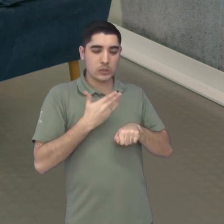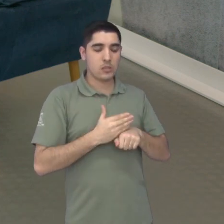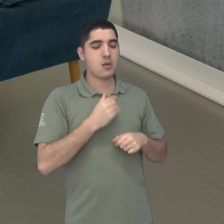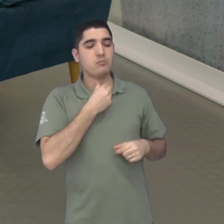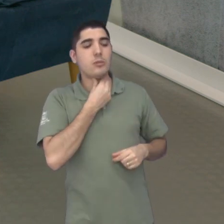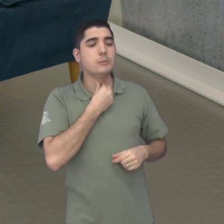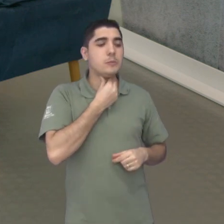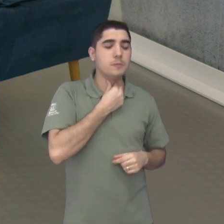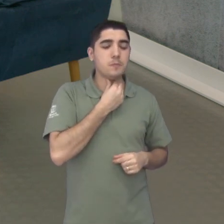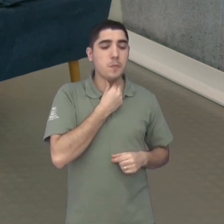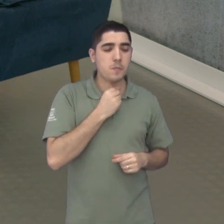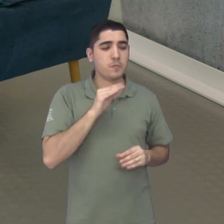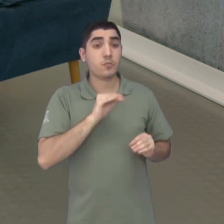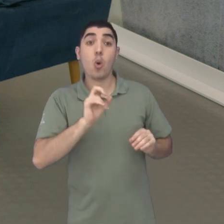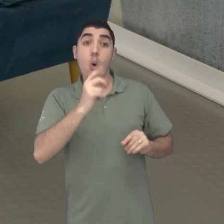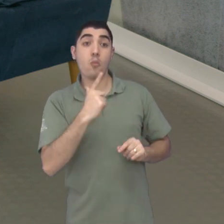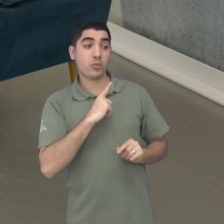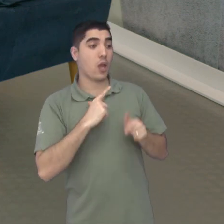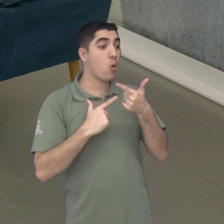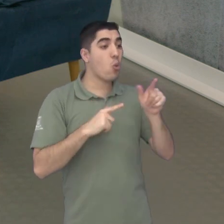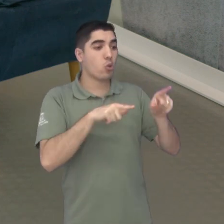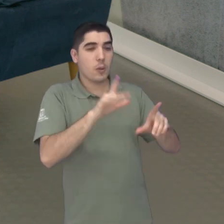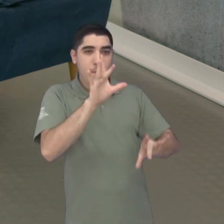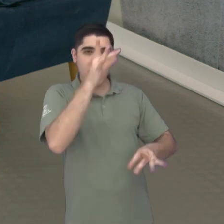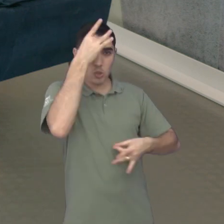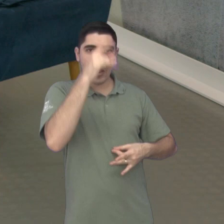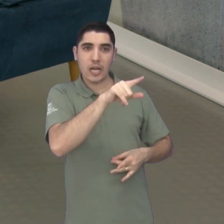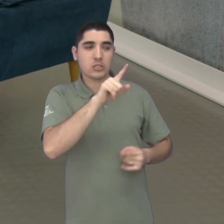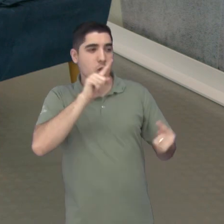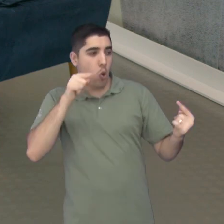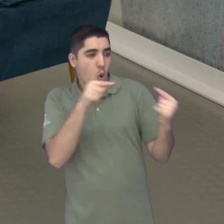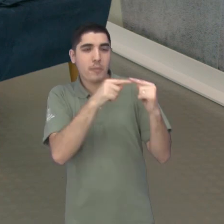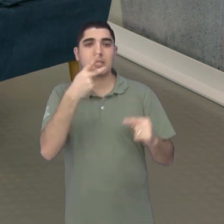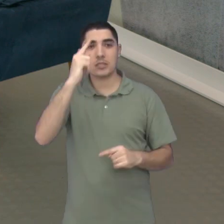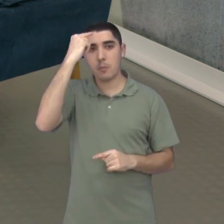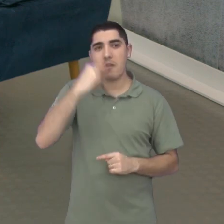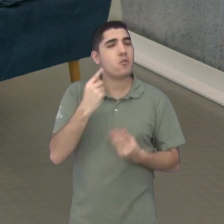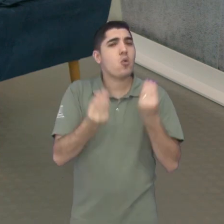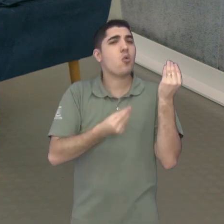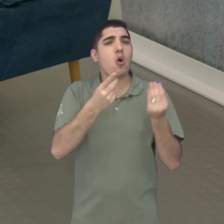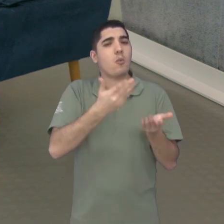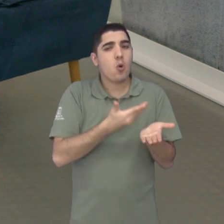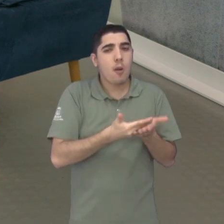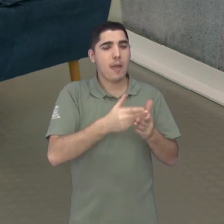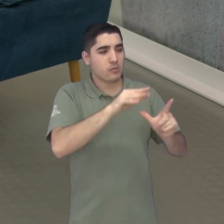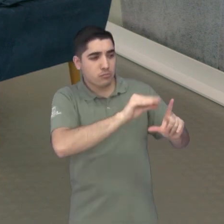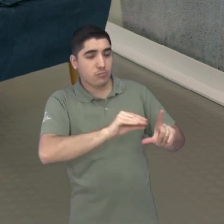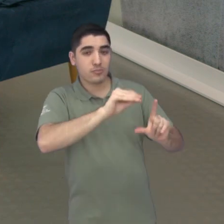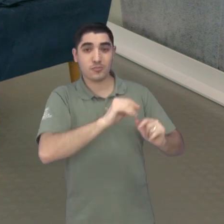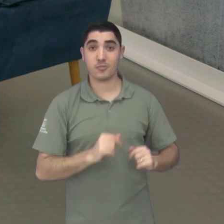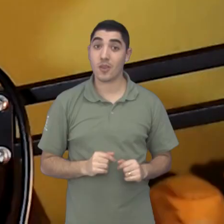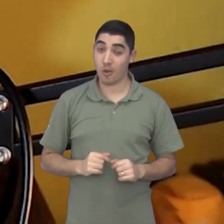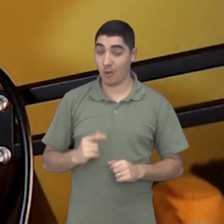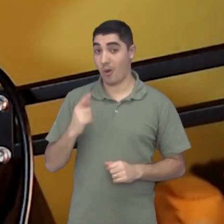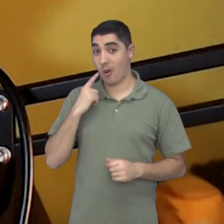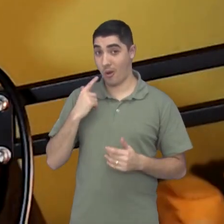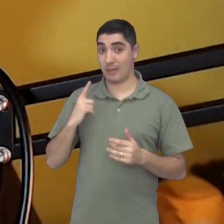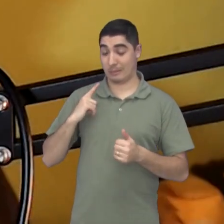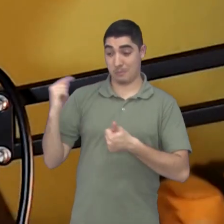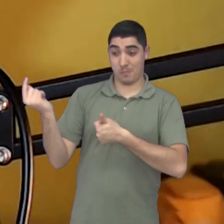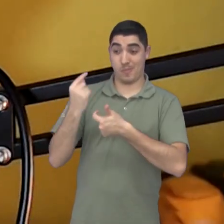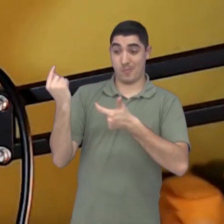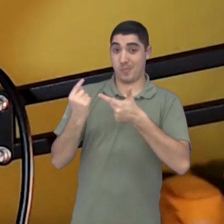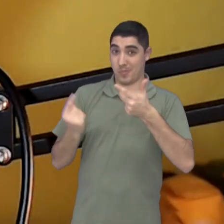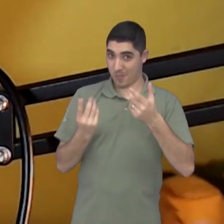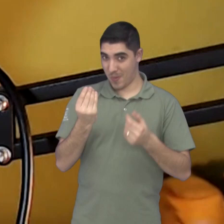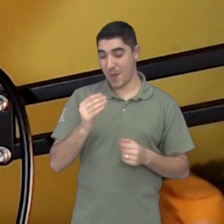que você costuma a dublar que mais te interessa? Como que é esse processo? Vamos lá, que são muitas